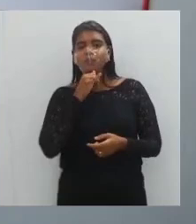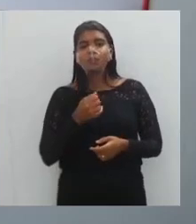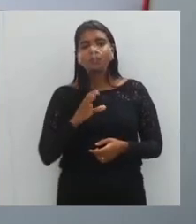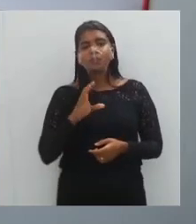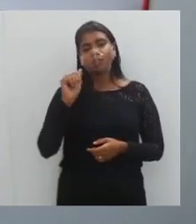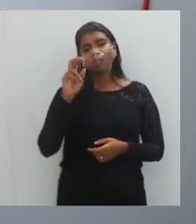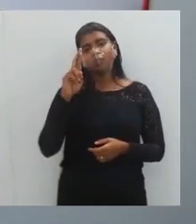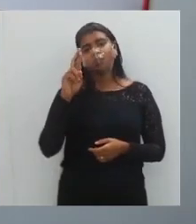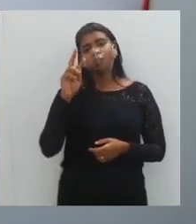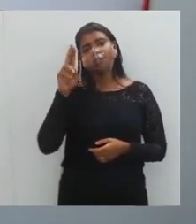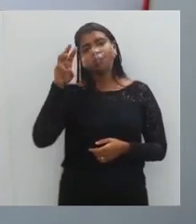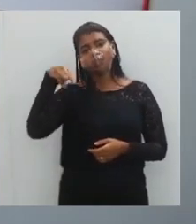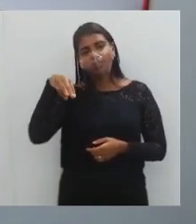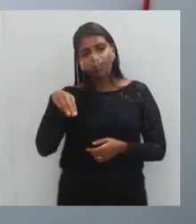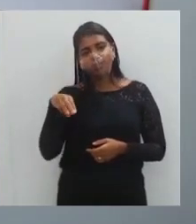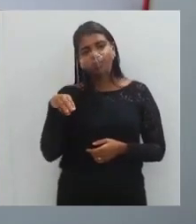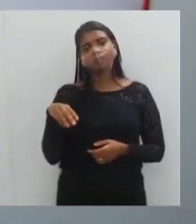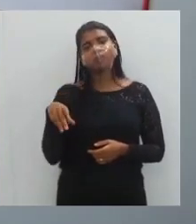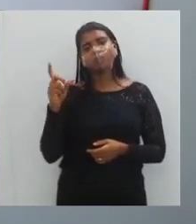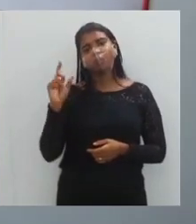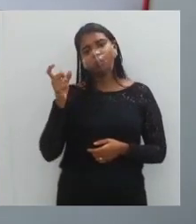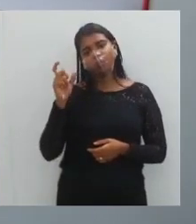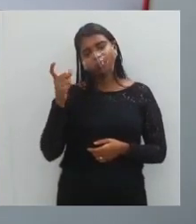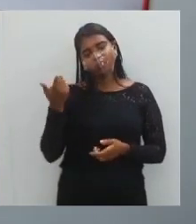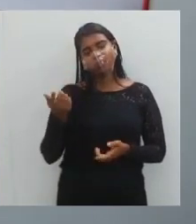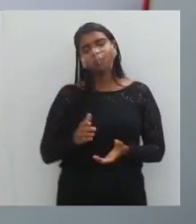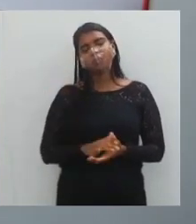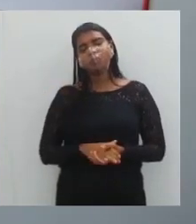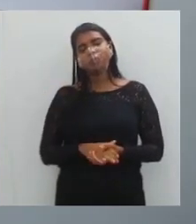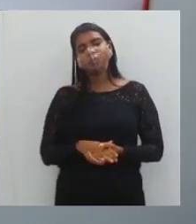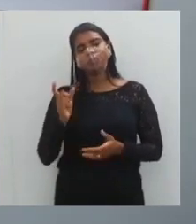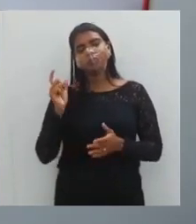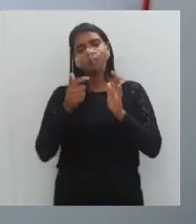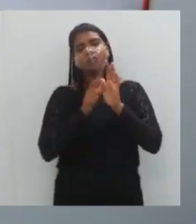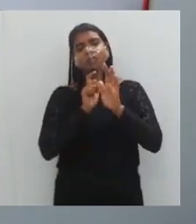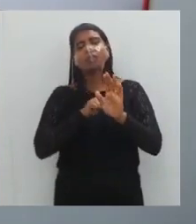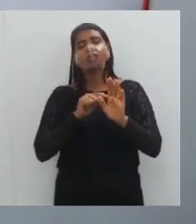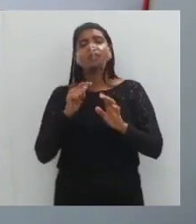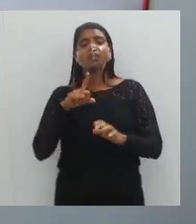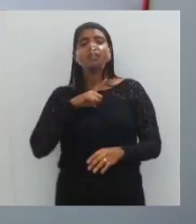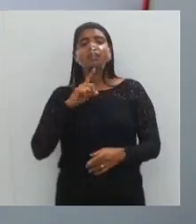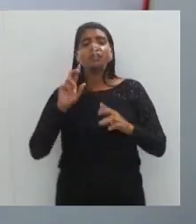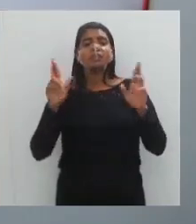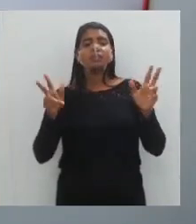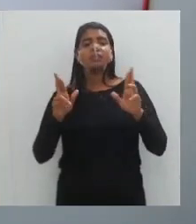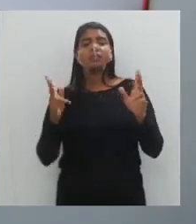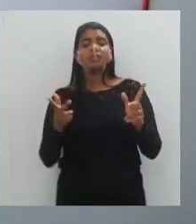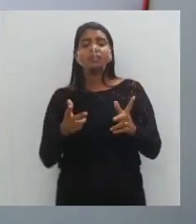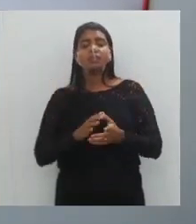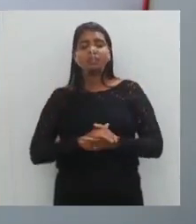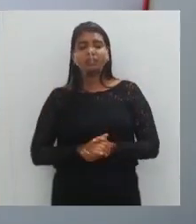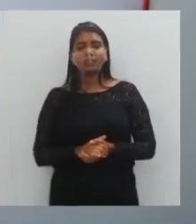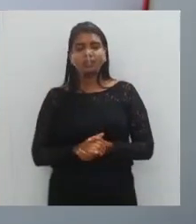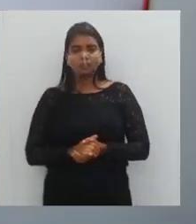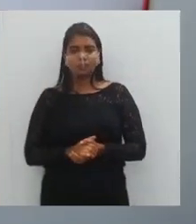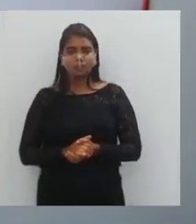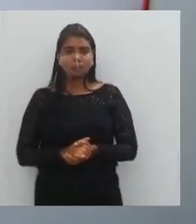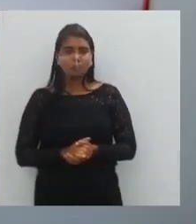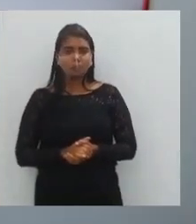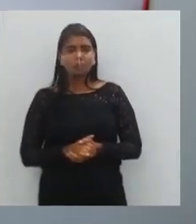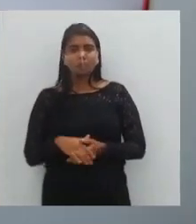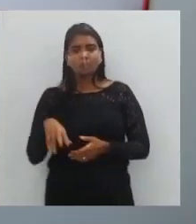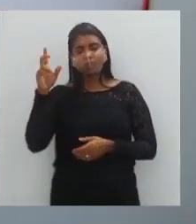cartoon, tá? E na charge. Só que nós temos aí uma diferença. As histórias